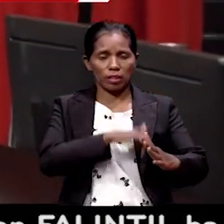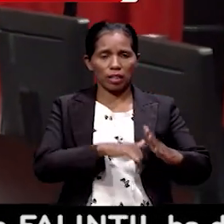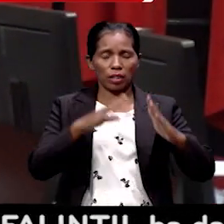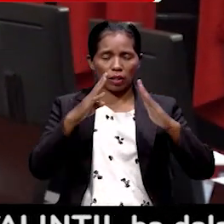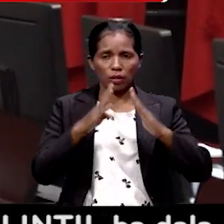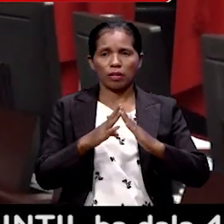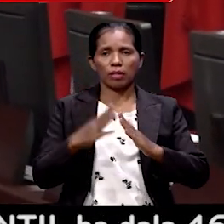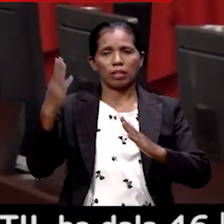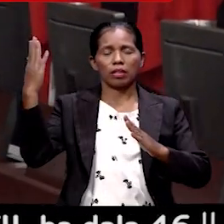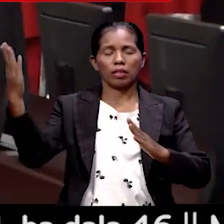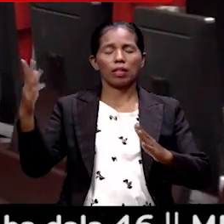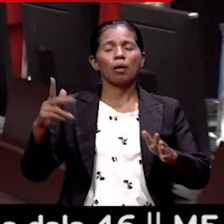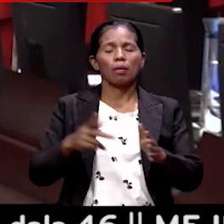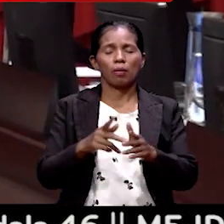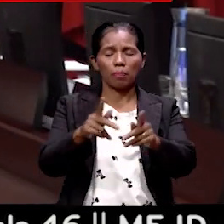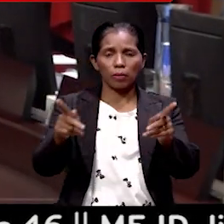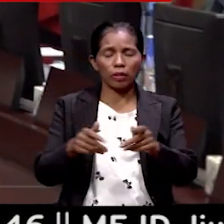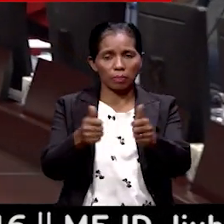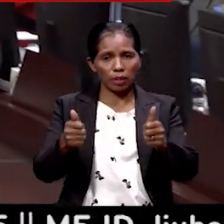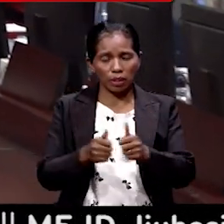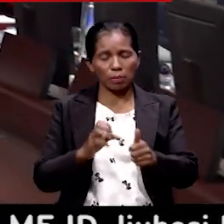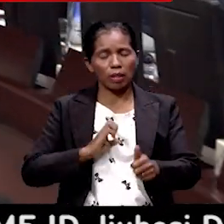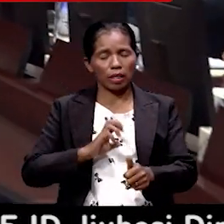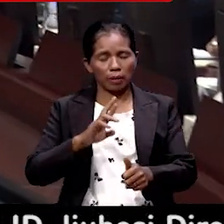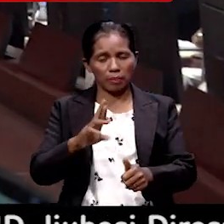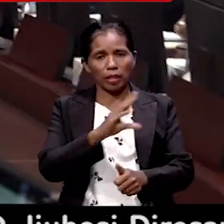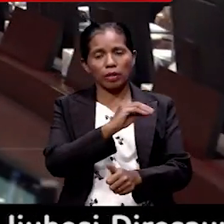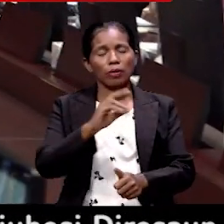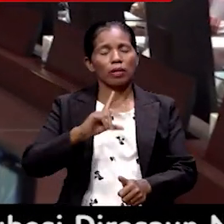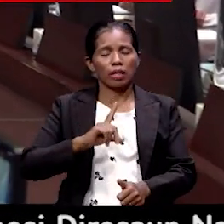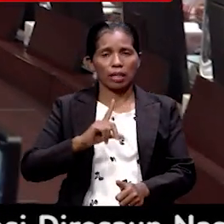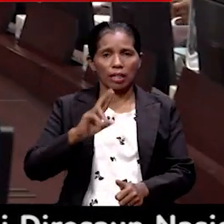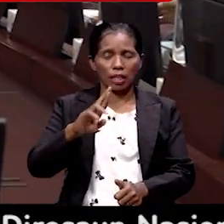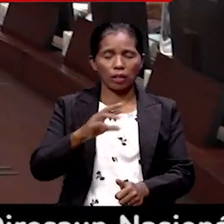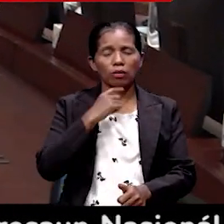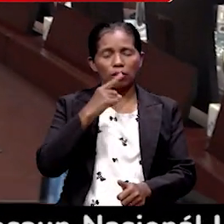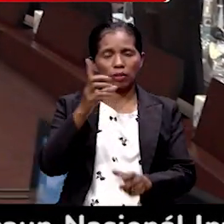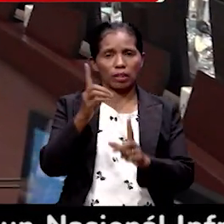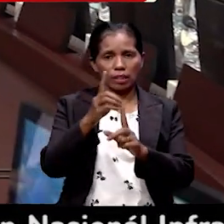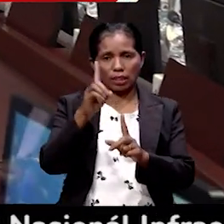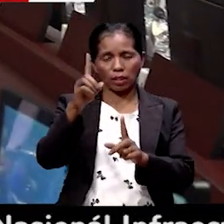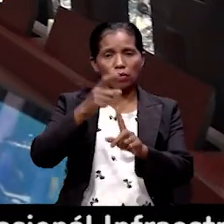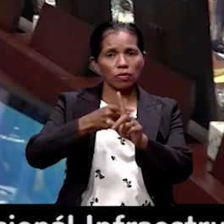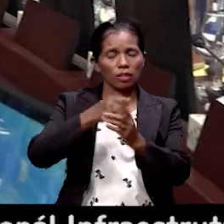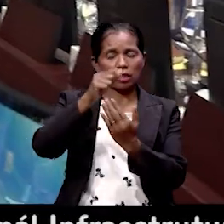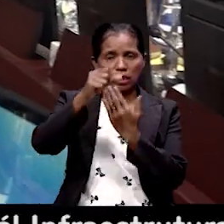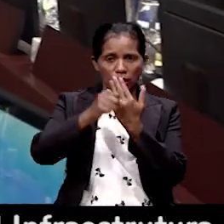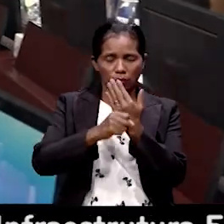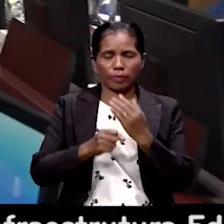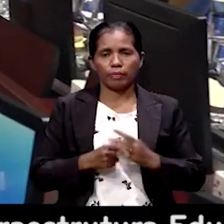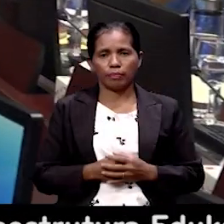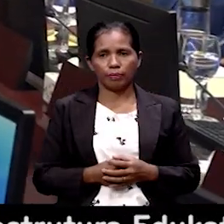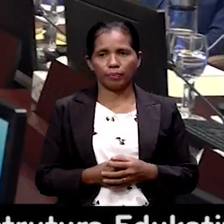geral e o reposto administrativo em Mera Vila. No Raílaco, município de Mera, Tolorão e da Fulastembro, Tinangnei. Agostinho da Costa, Jemén.